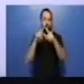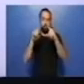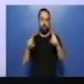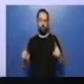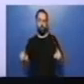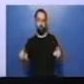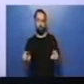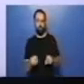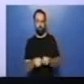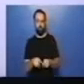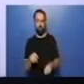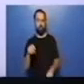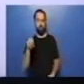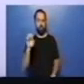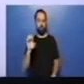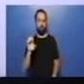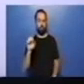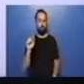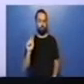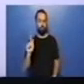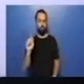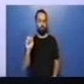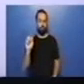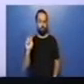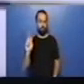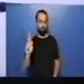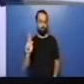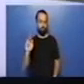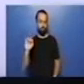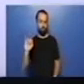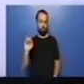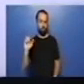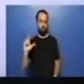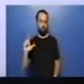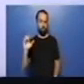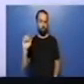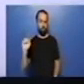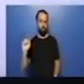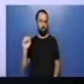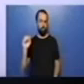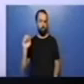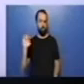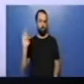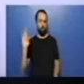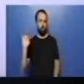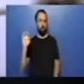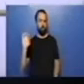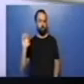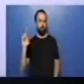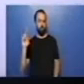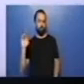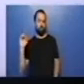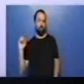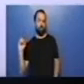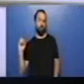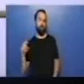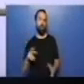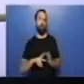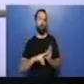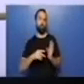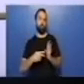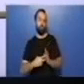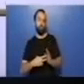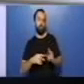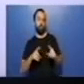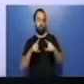Equilátero, equi é igual e látero é lado. Então, são os três lados com medidas iguais,